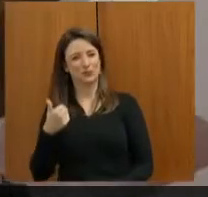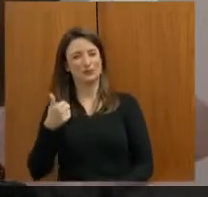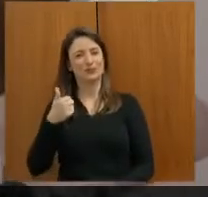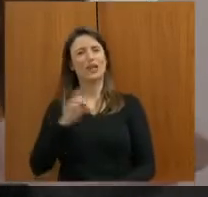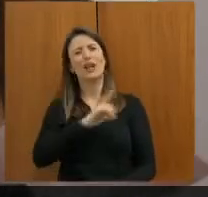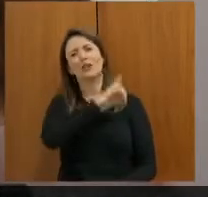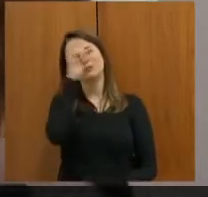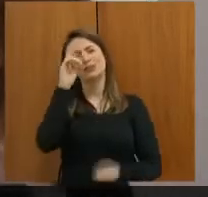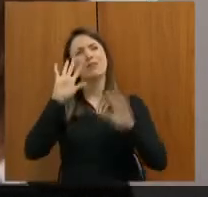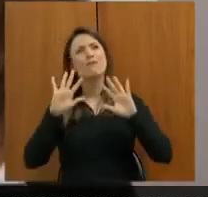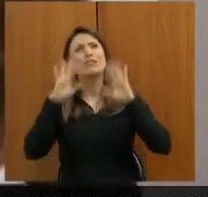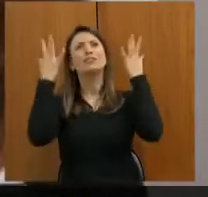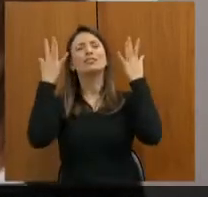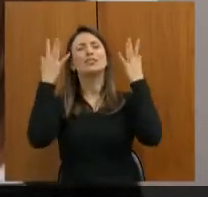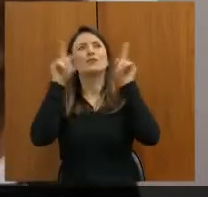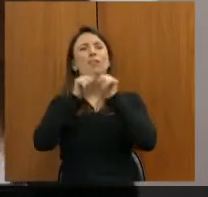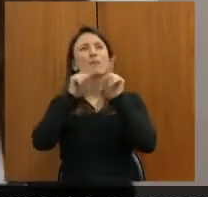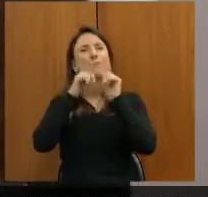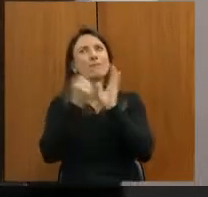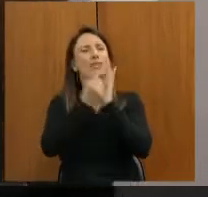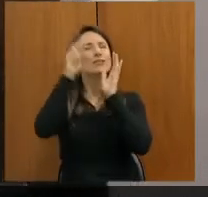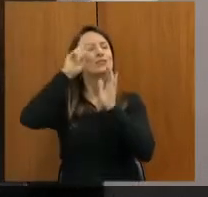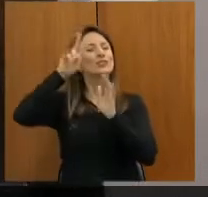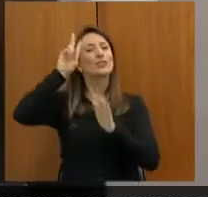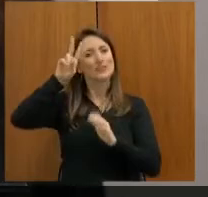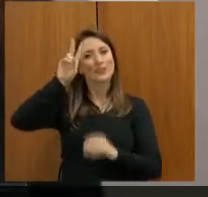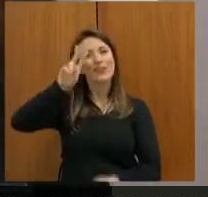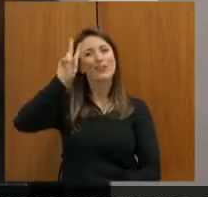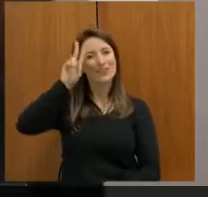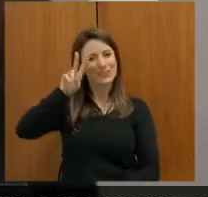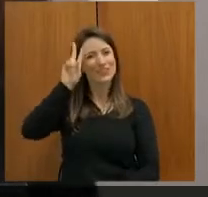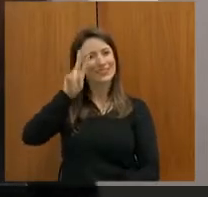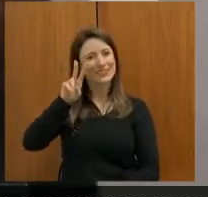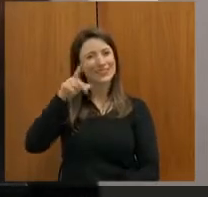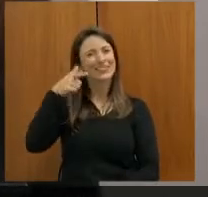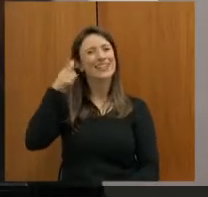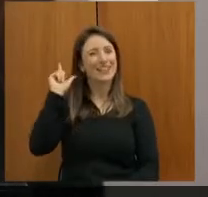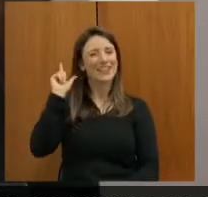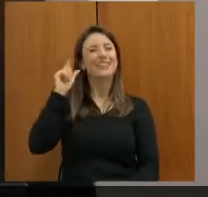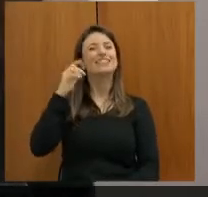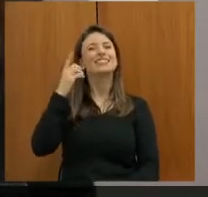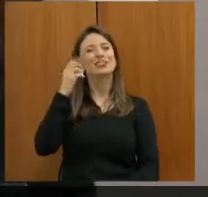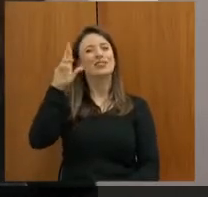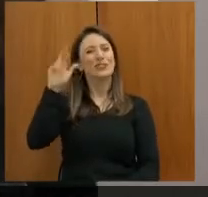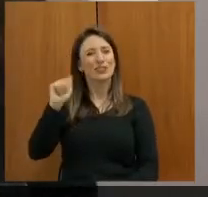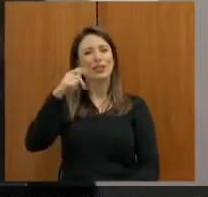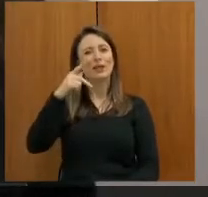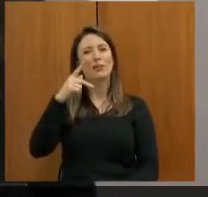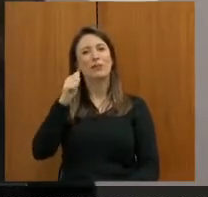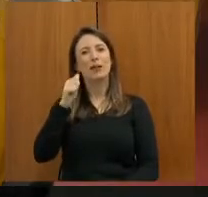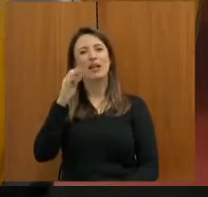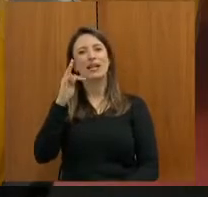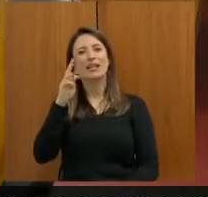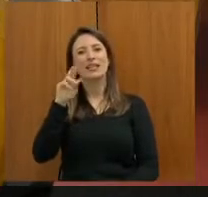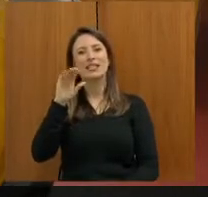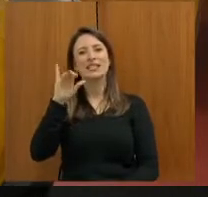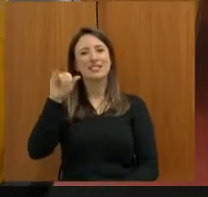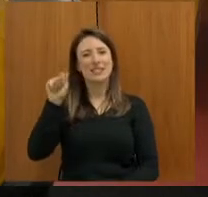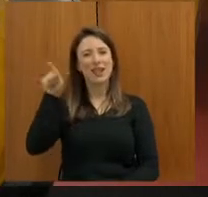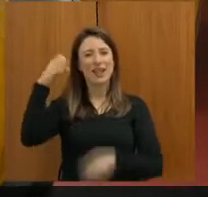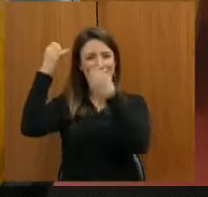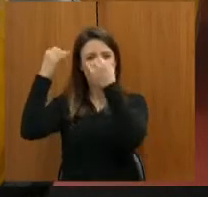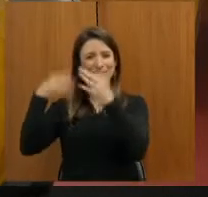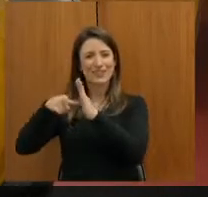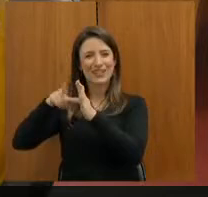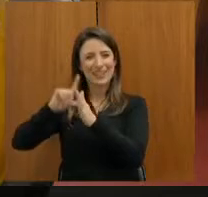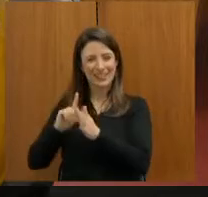Festiva histórica como disse a Doutora Patrícia rábico que minha né